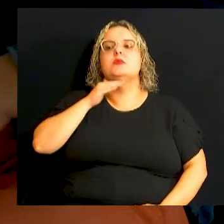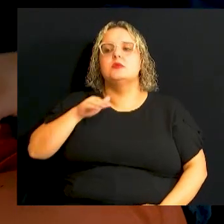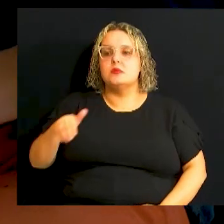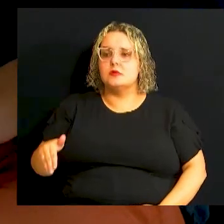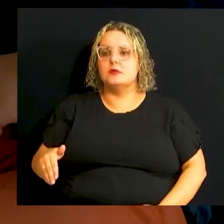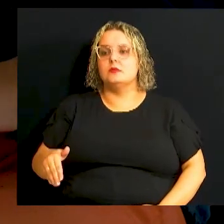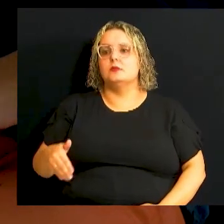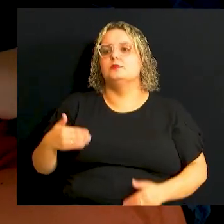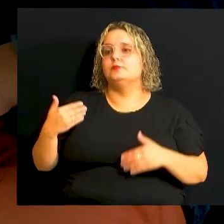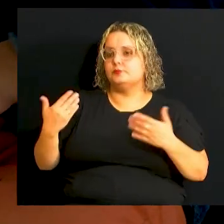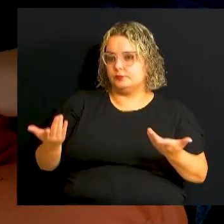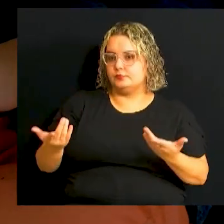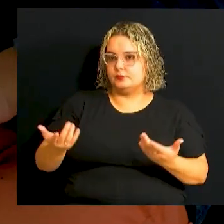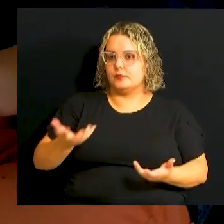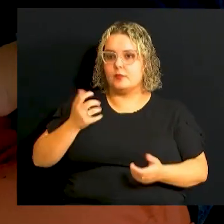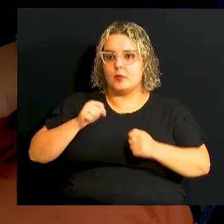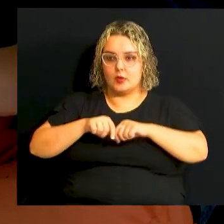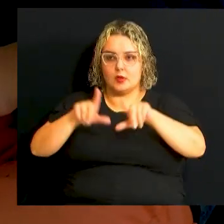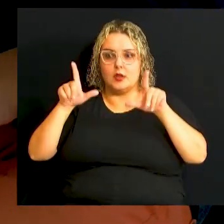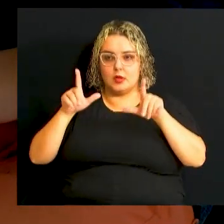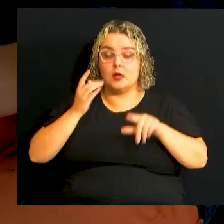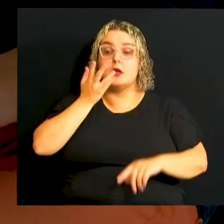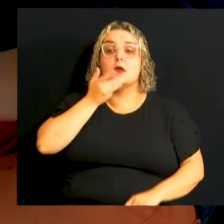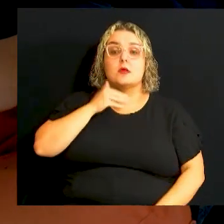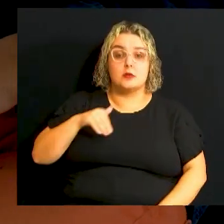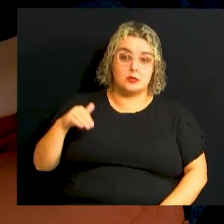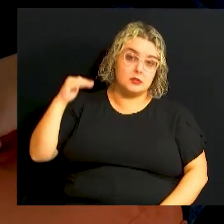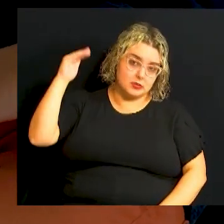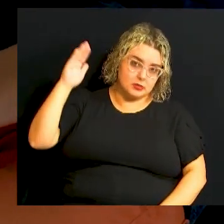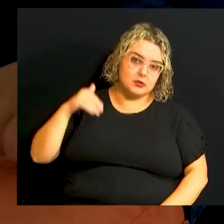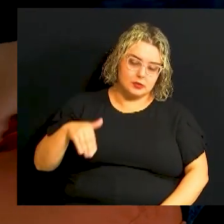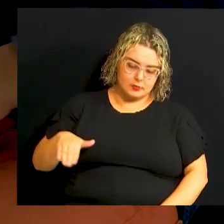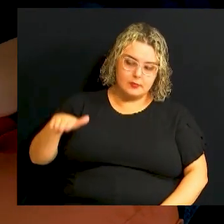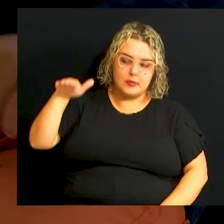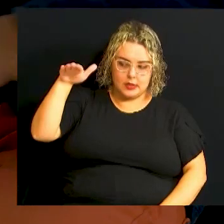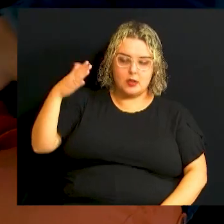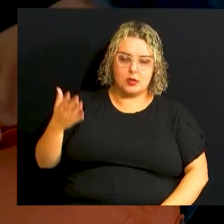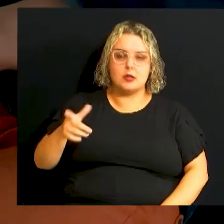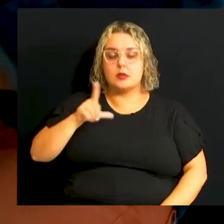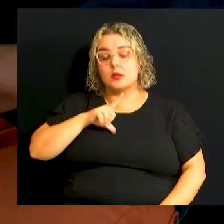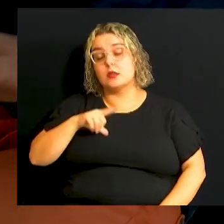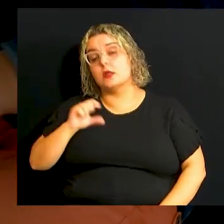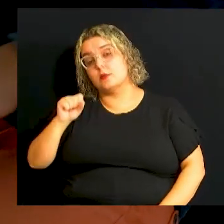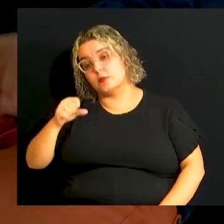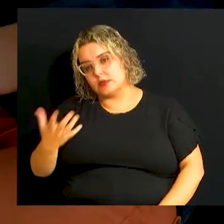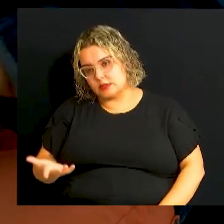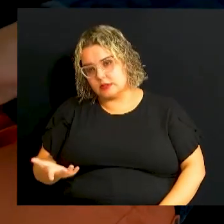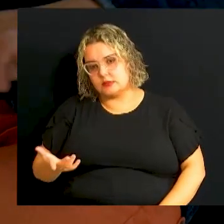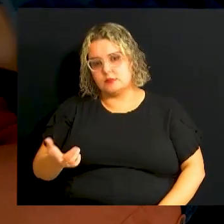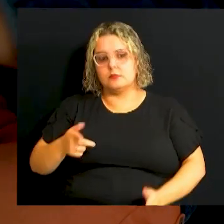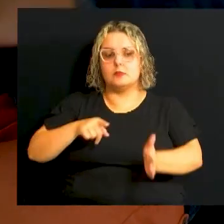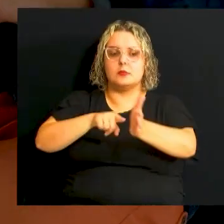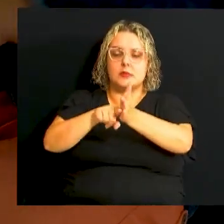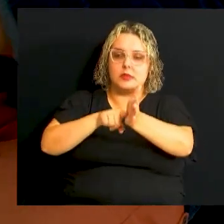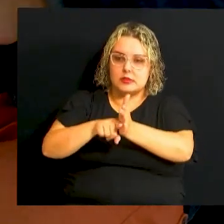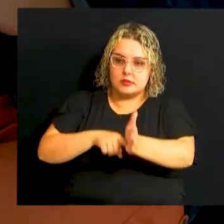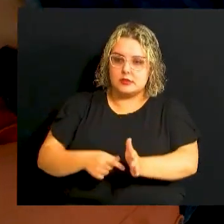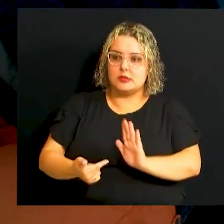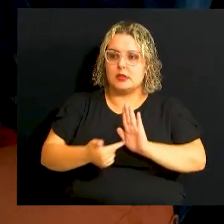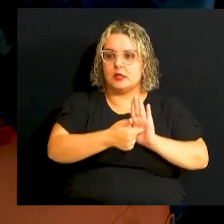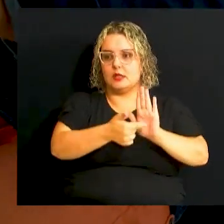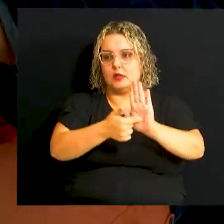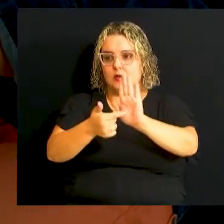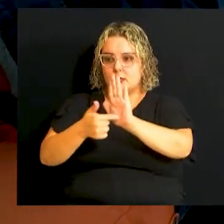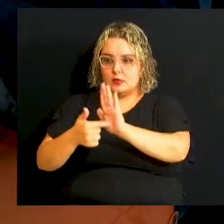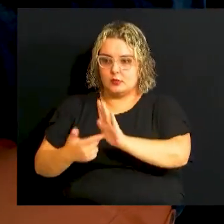criançada? Aqui eu quero destacar já crianças mais velhas. Nós temos sim pesquisas que